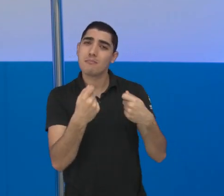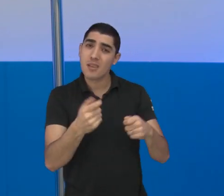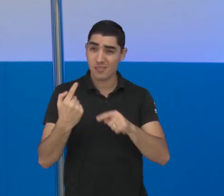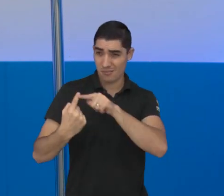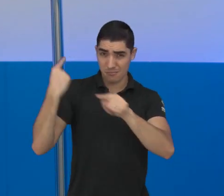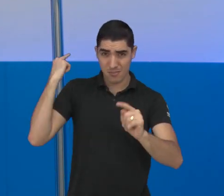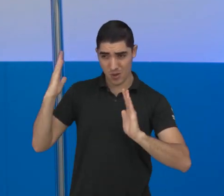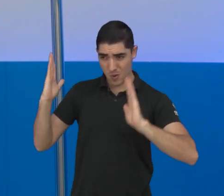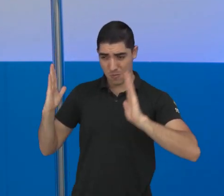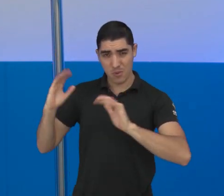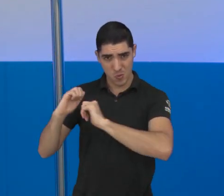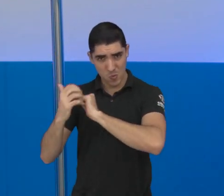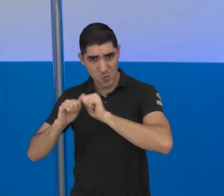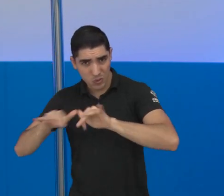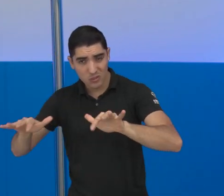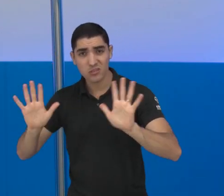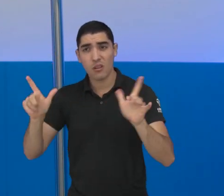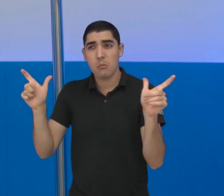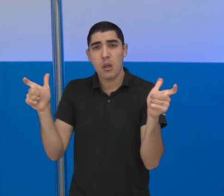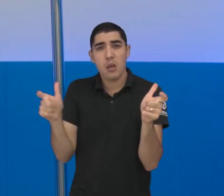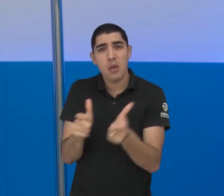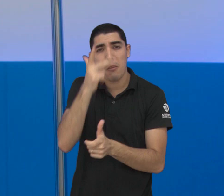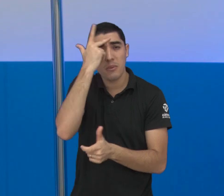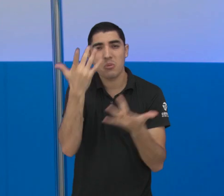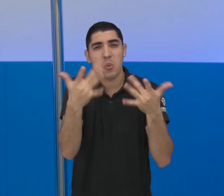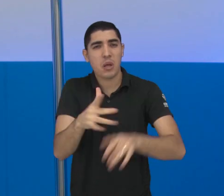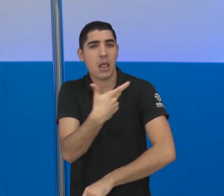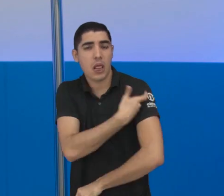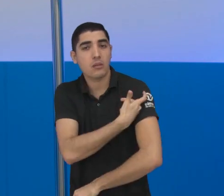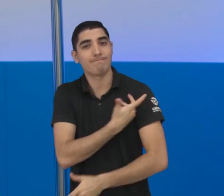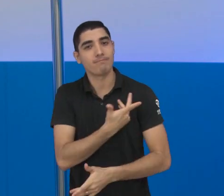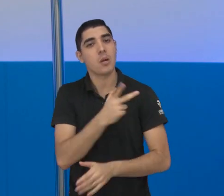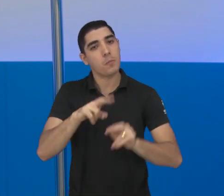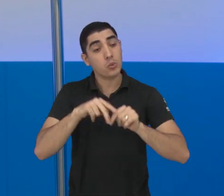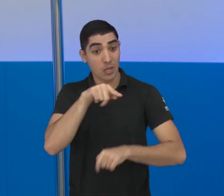que tem caído desde a pandemia de Covid. A imunização